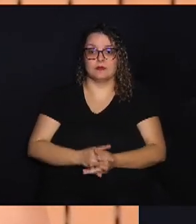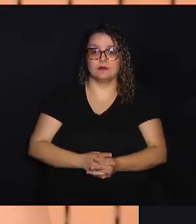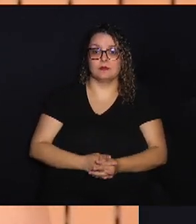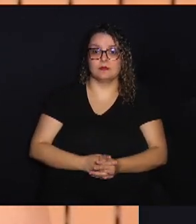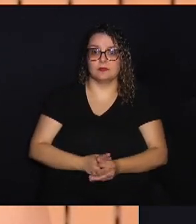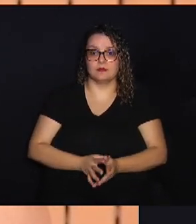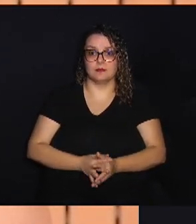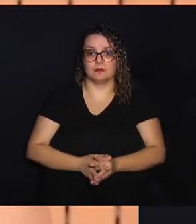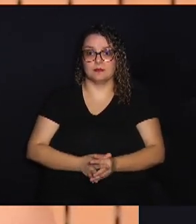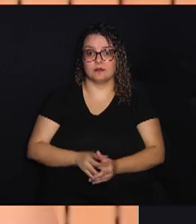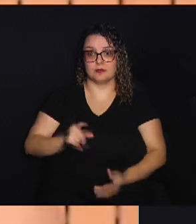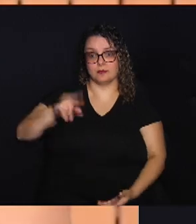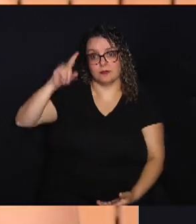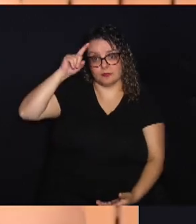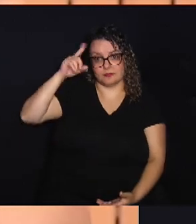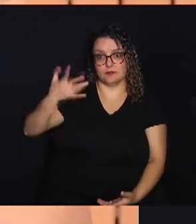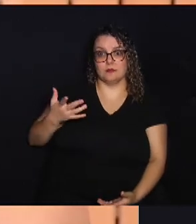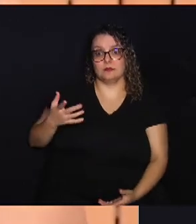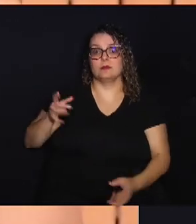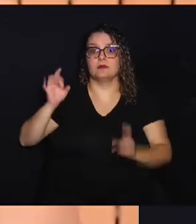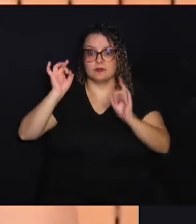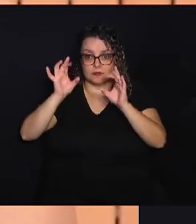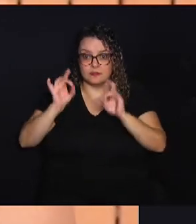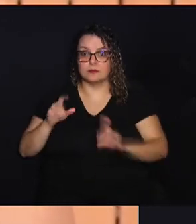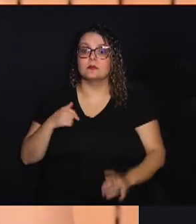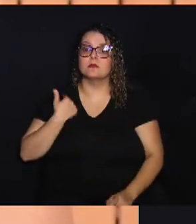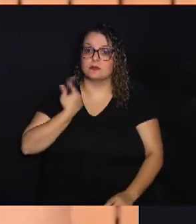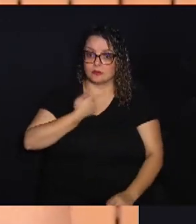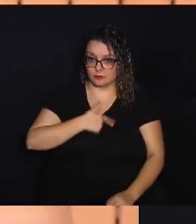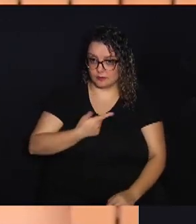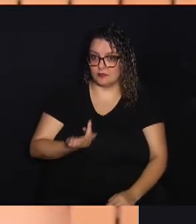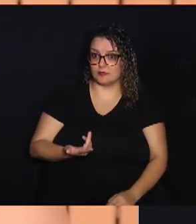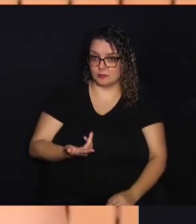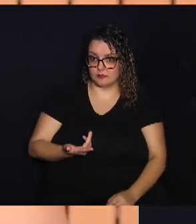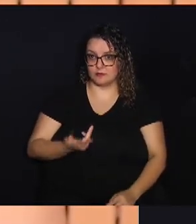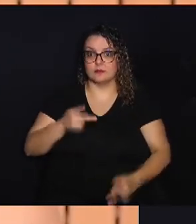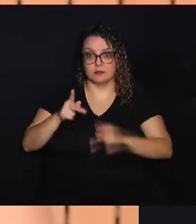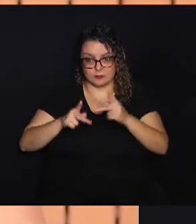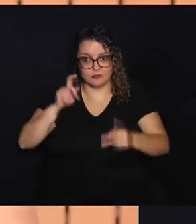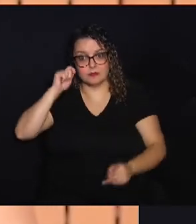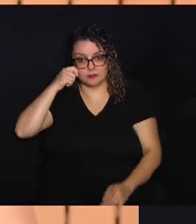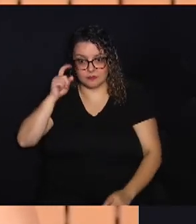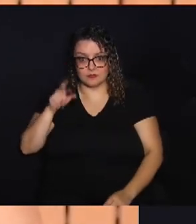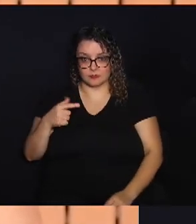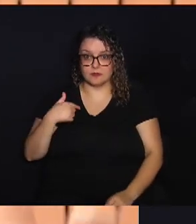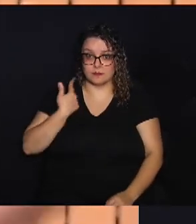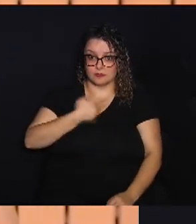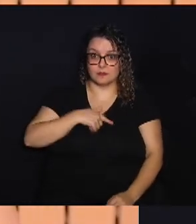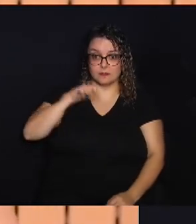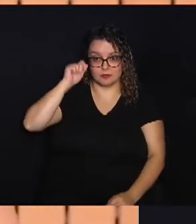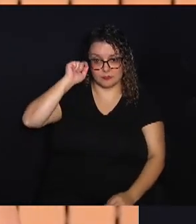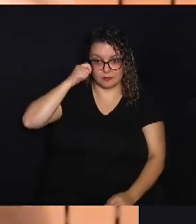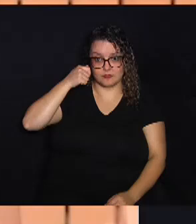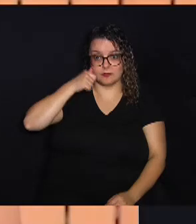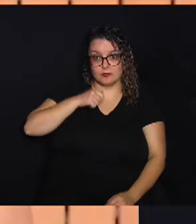é uma data muito especial para nós, do povo negro, né? Para nós, negros e